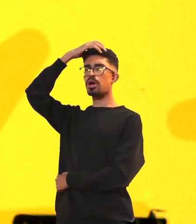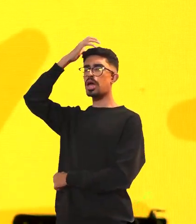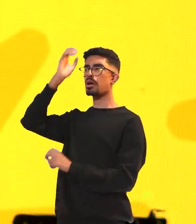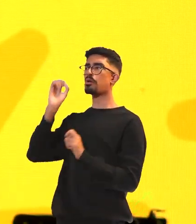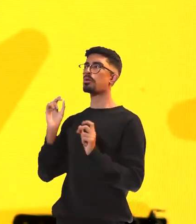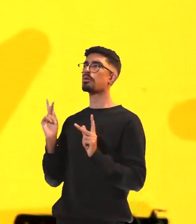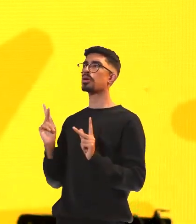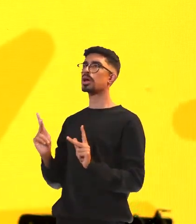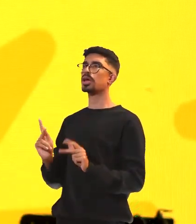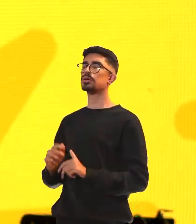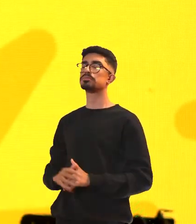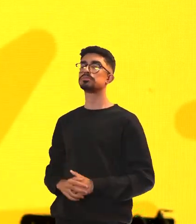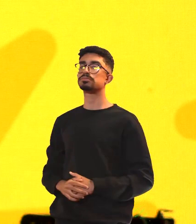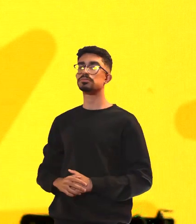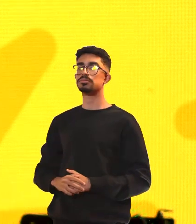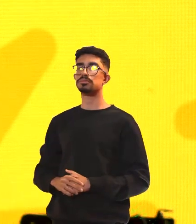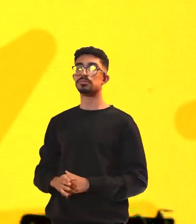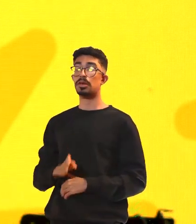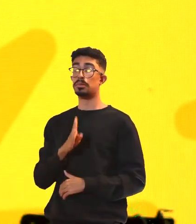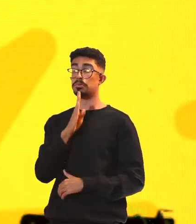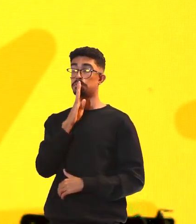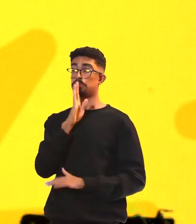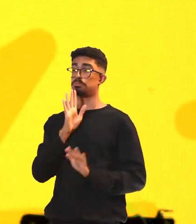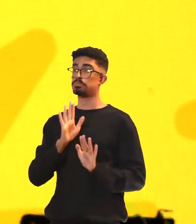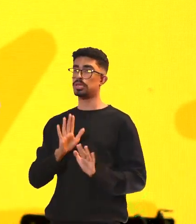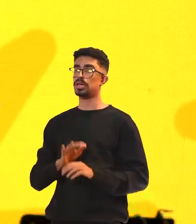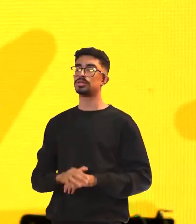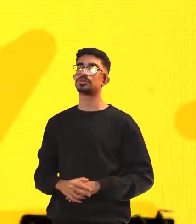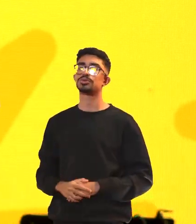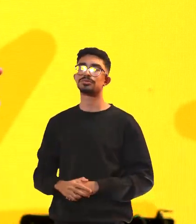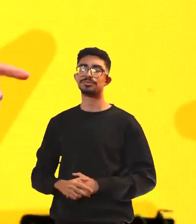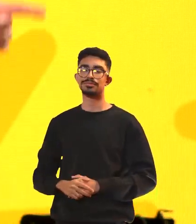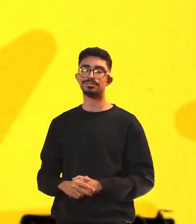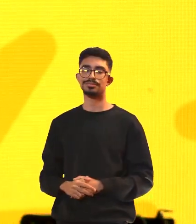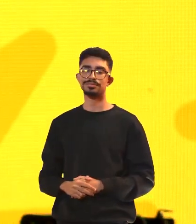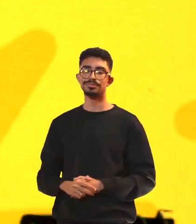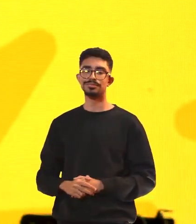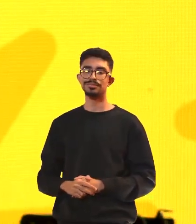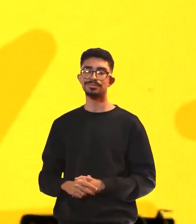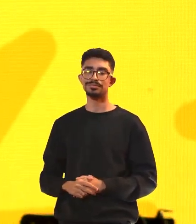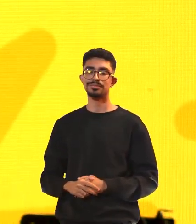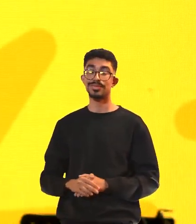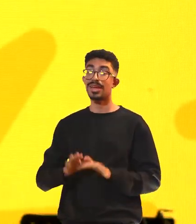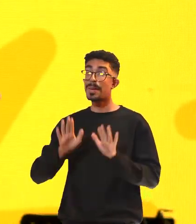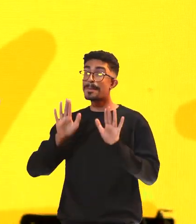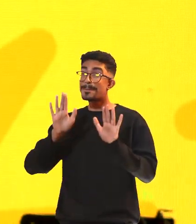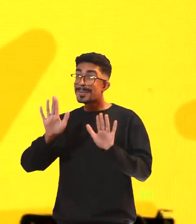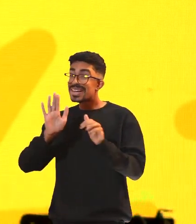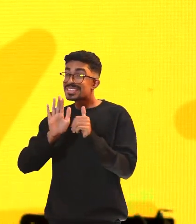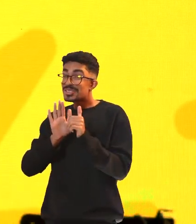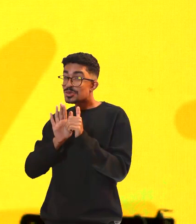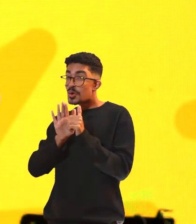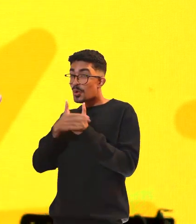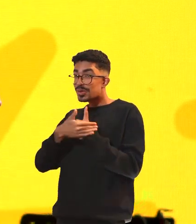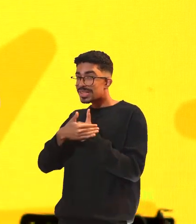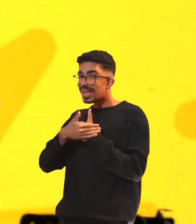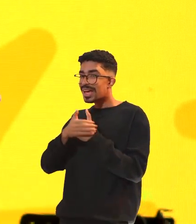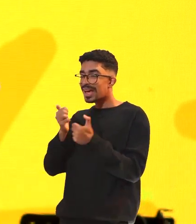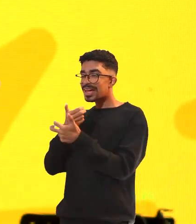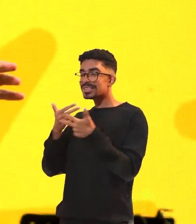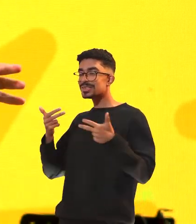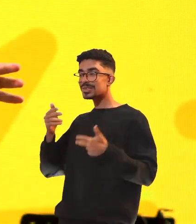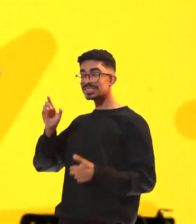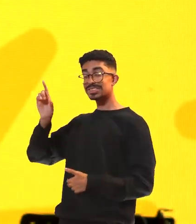os voluntários do Ministério Infantil, né? Para dar aquela exortada, falar assim, não dá para brincar de esconde-esconde com Deus. Isso é uma